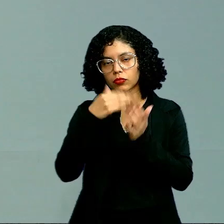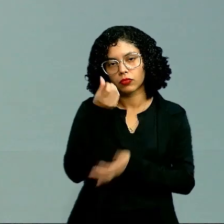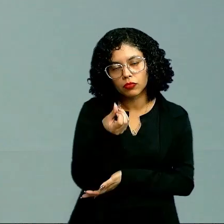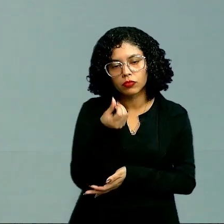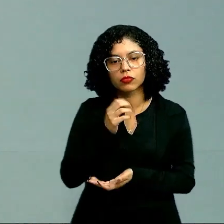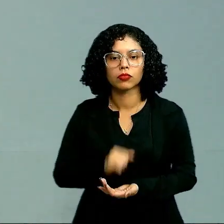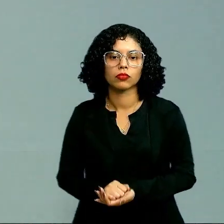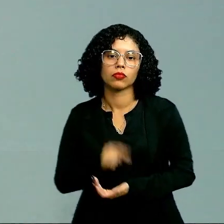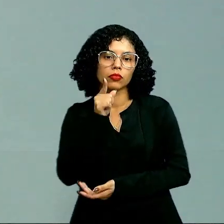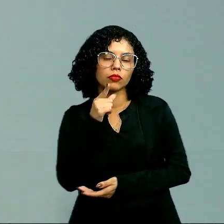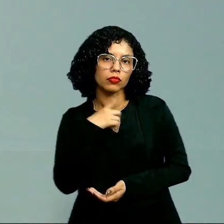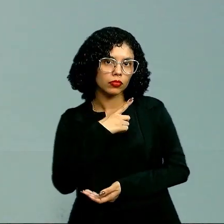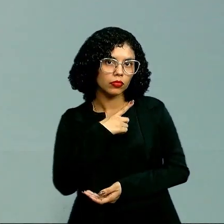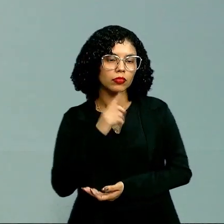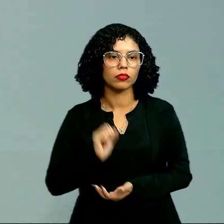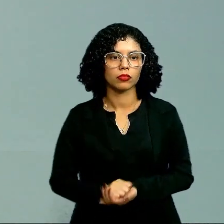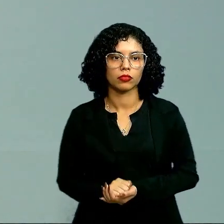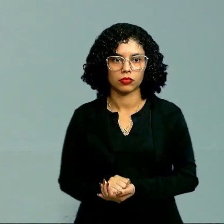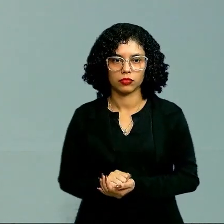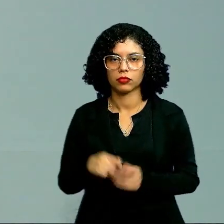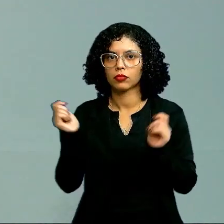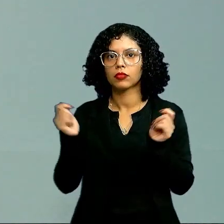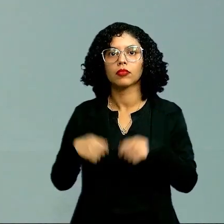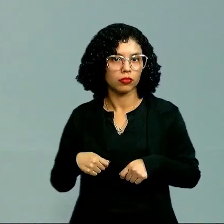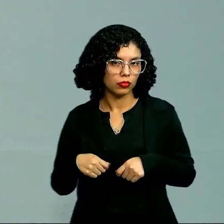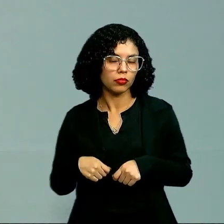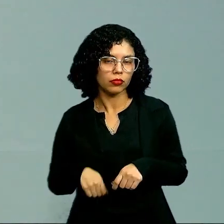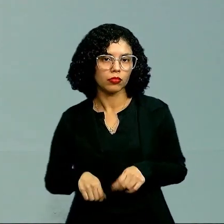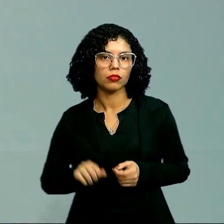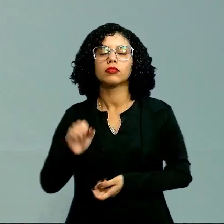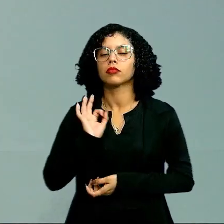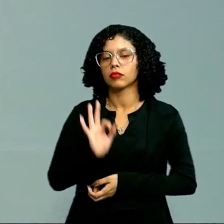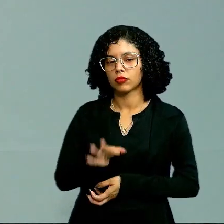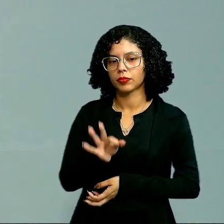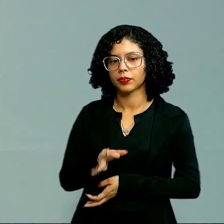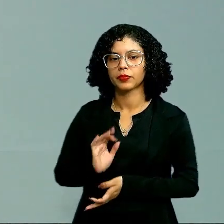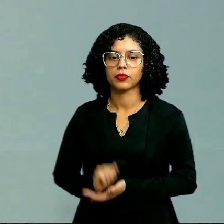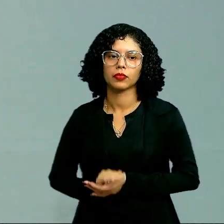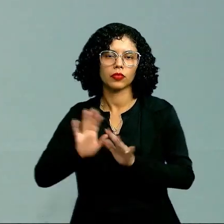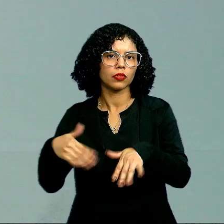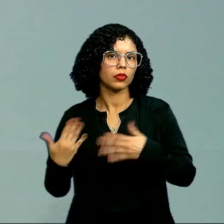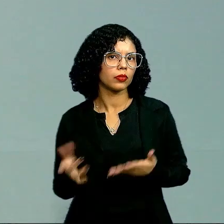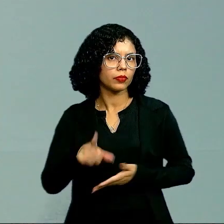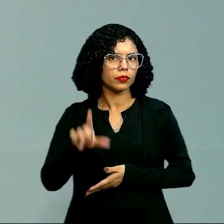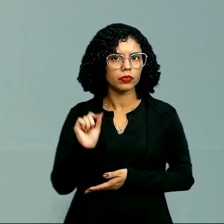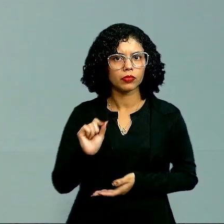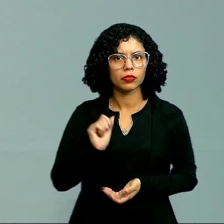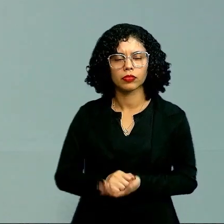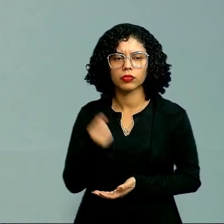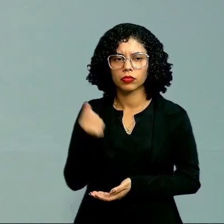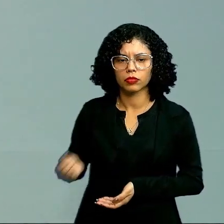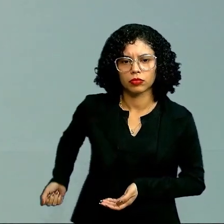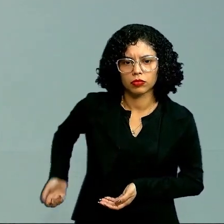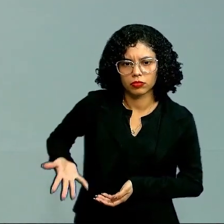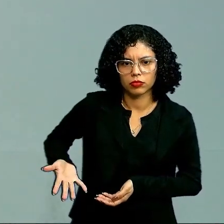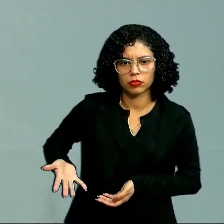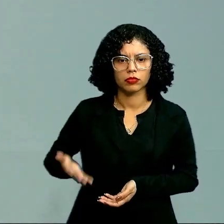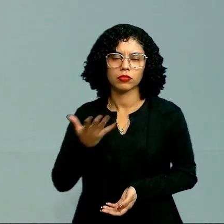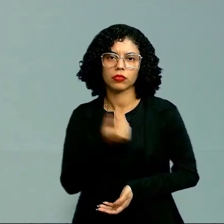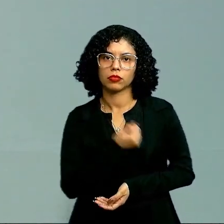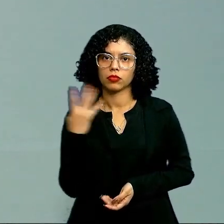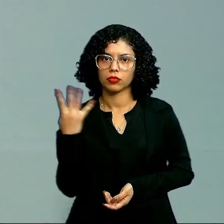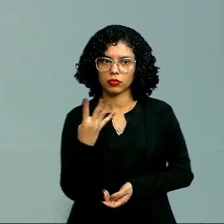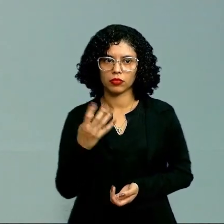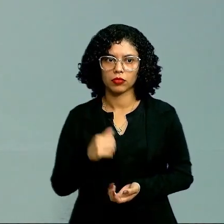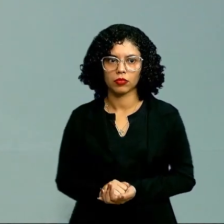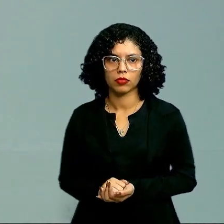6 e você tem aí as suas probabilidades de acertar. Tá? Quais são as chances de você pensar no número 4